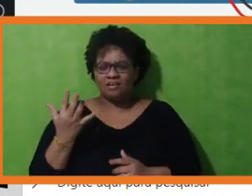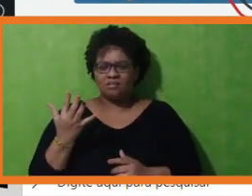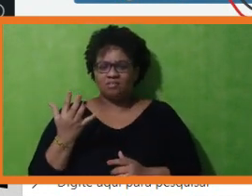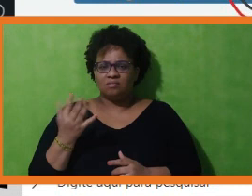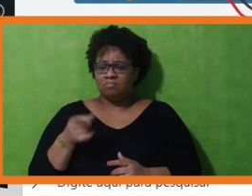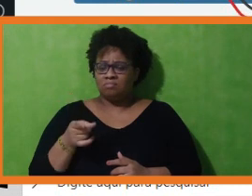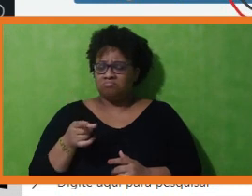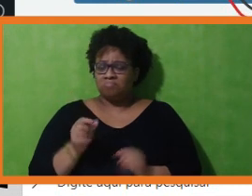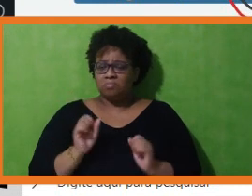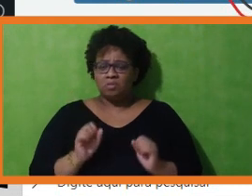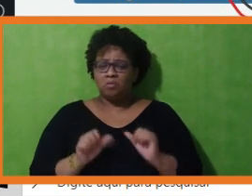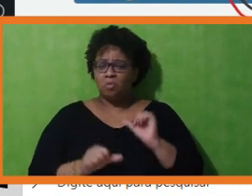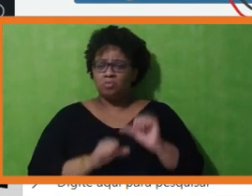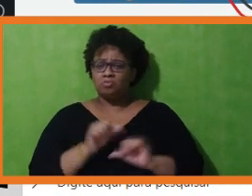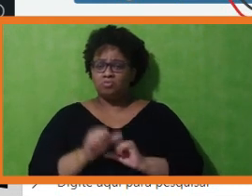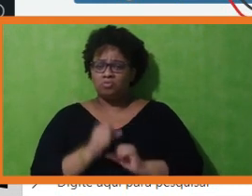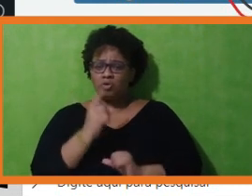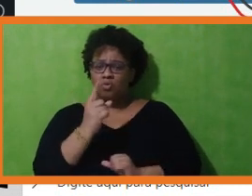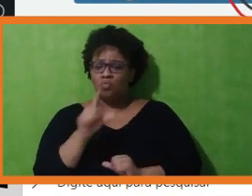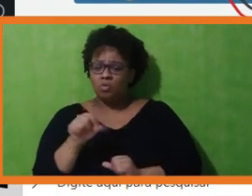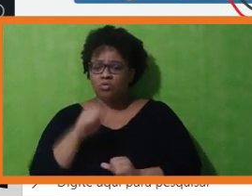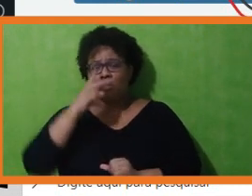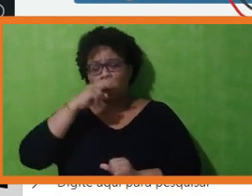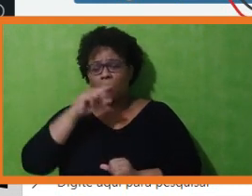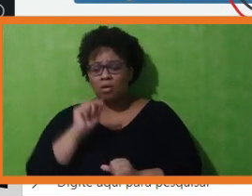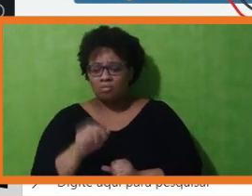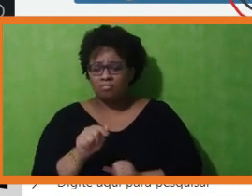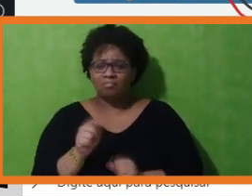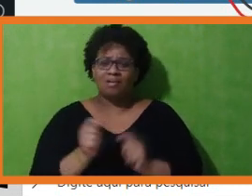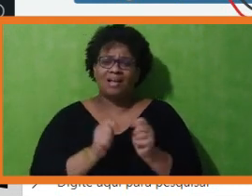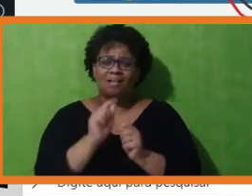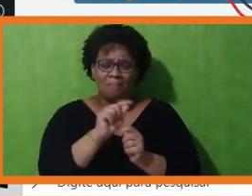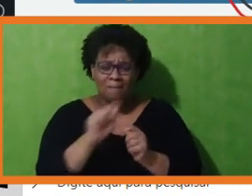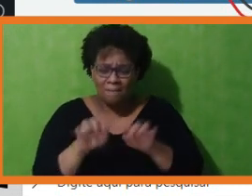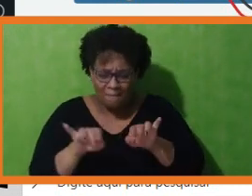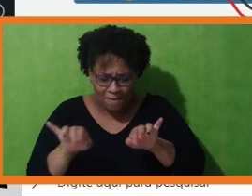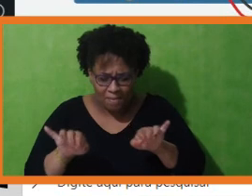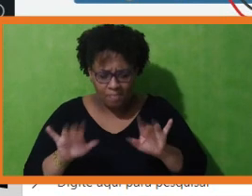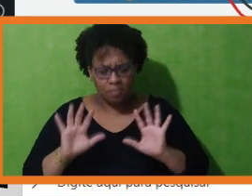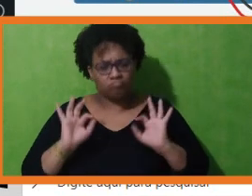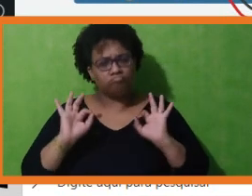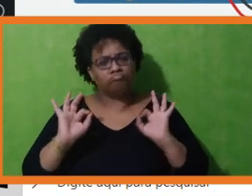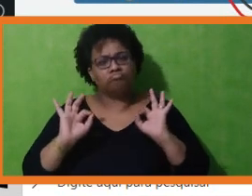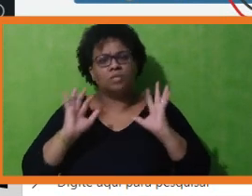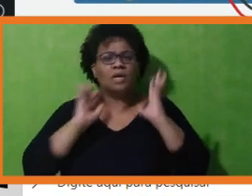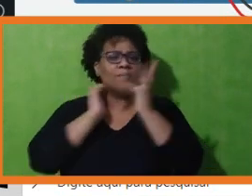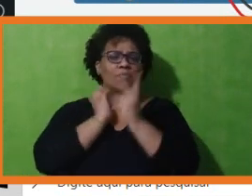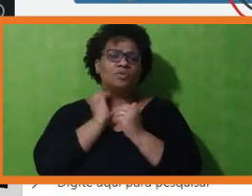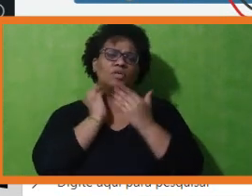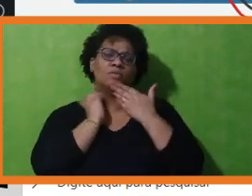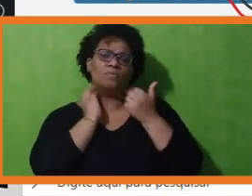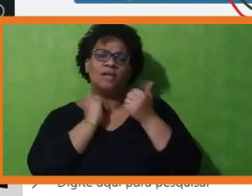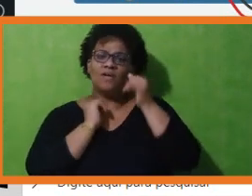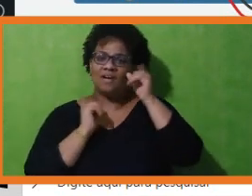vezes? Ao invés disso, eu posso simplesmente utilizar uma das estruturas de repetição. Eu economizo linha de código, meu código fica mais bonito,